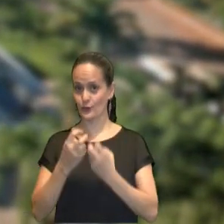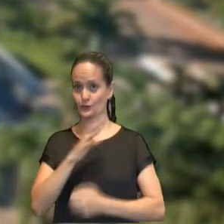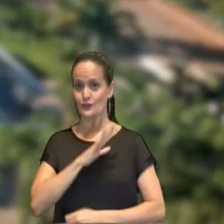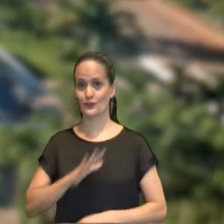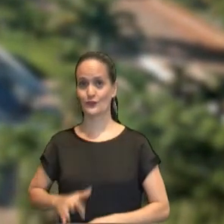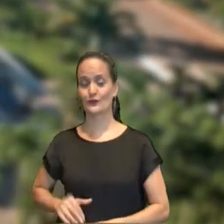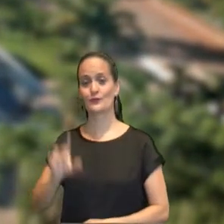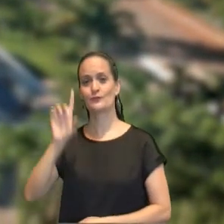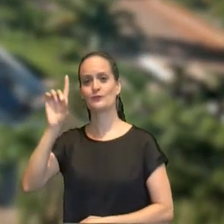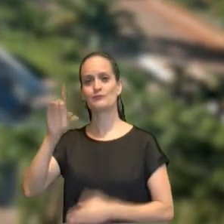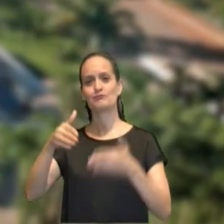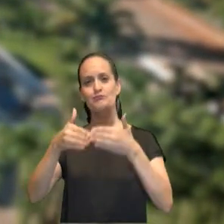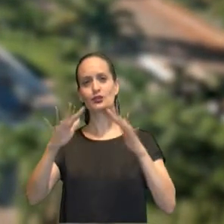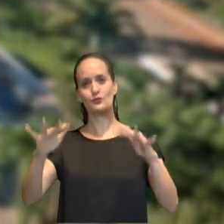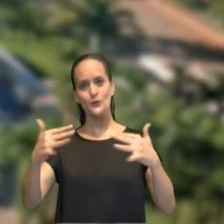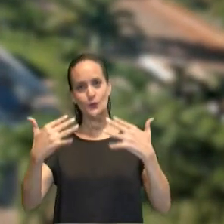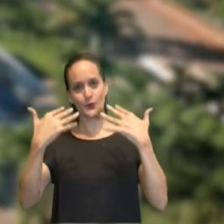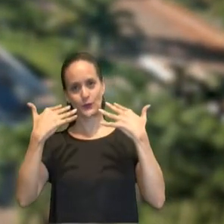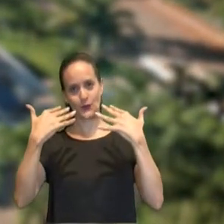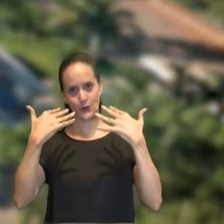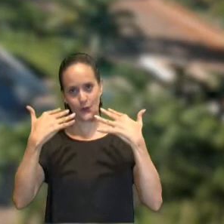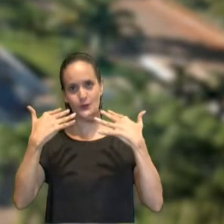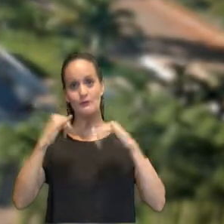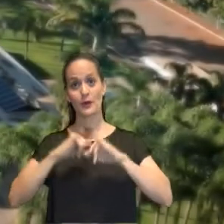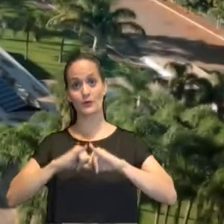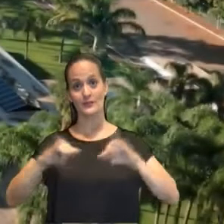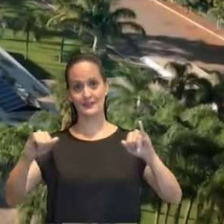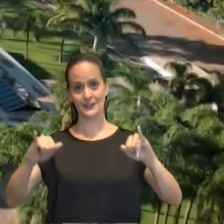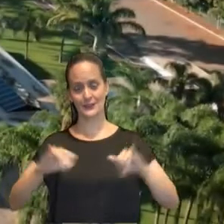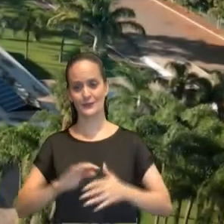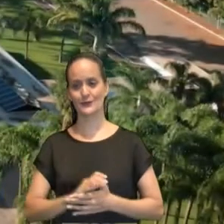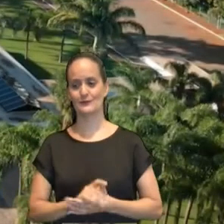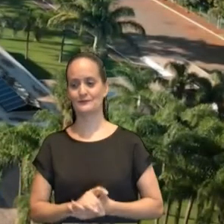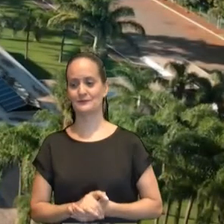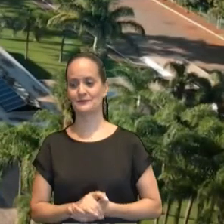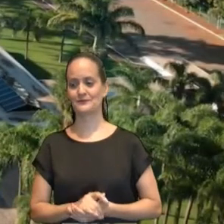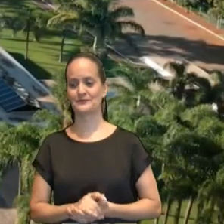Deus, pedimos sua atenção para os seguintes avisos.